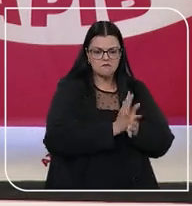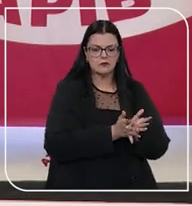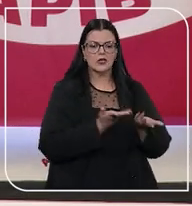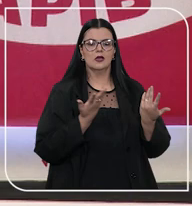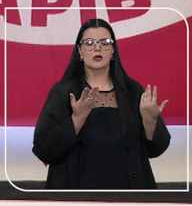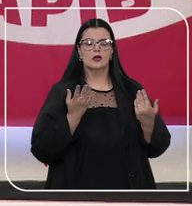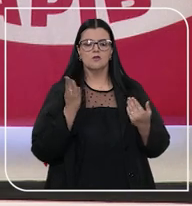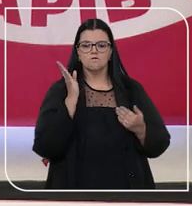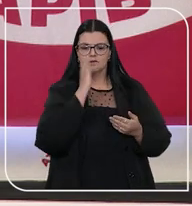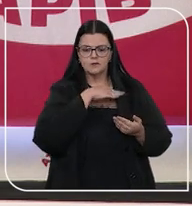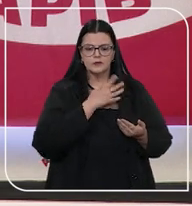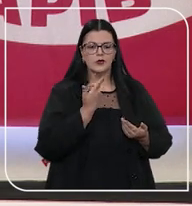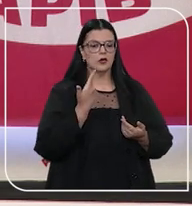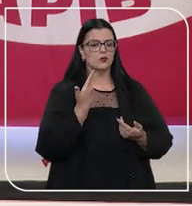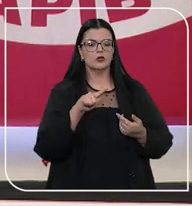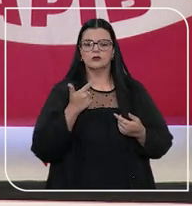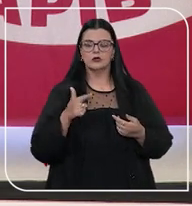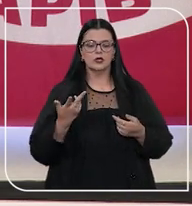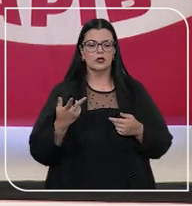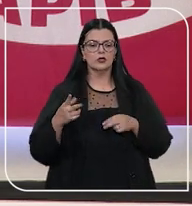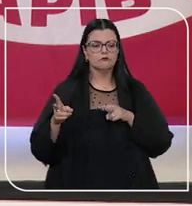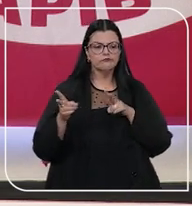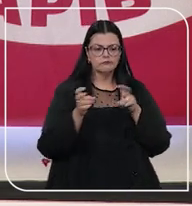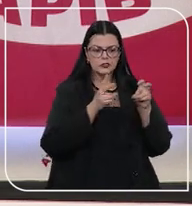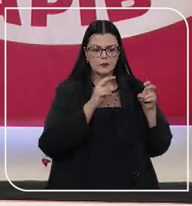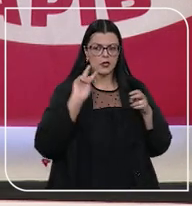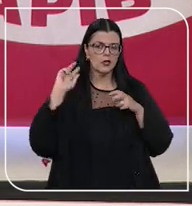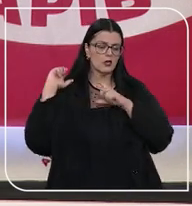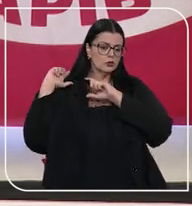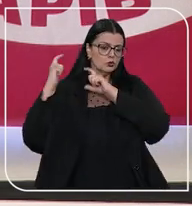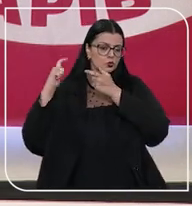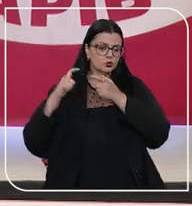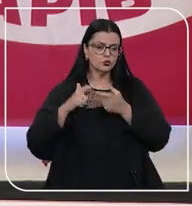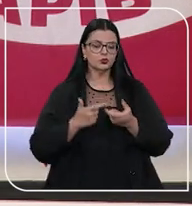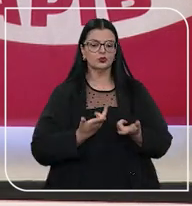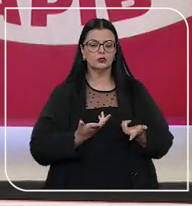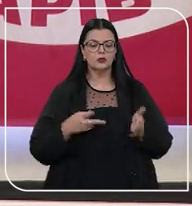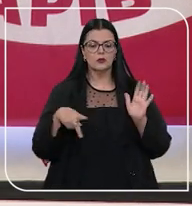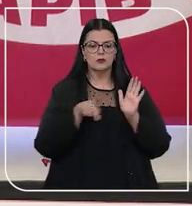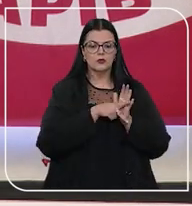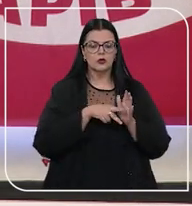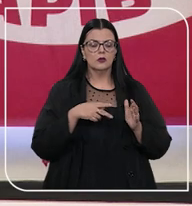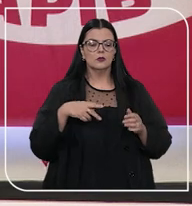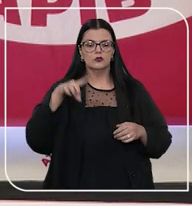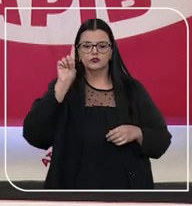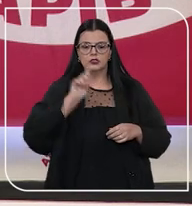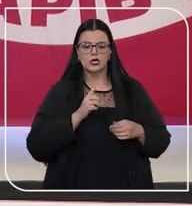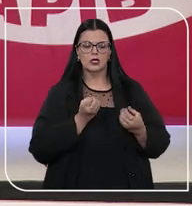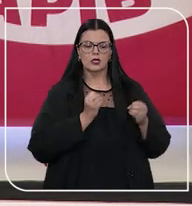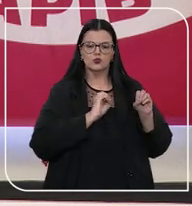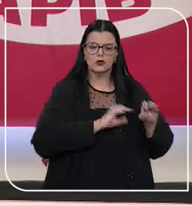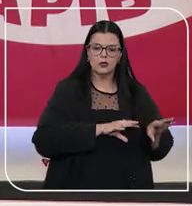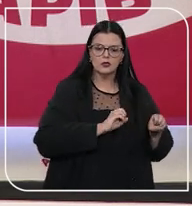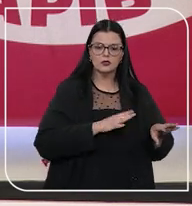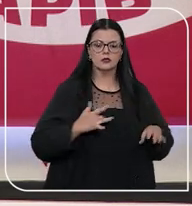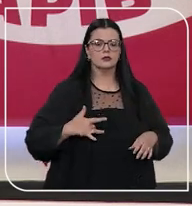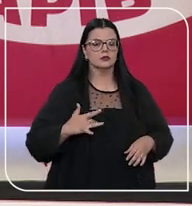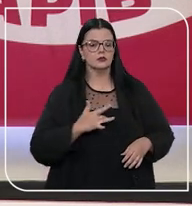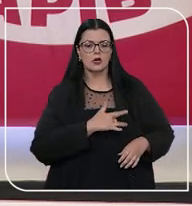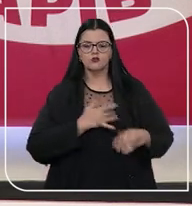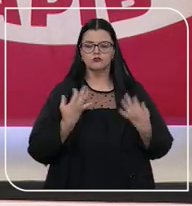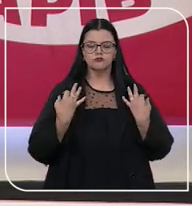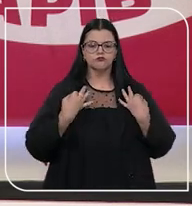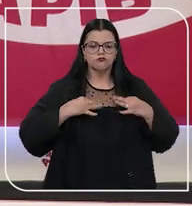maltrata os seus povos indígenas, quando a gente não reconhece essa história, quando a gente não garante o direito à educação, à